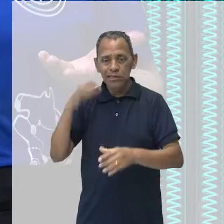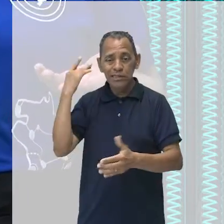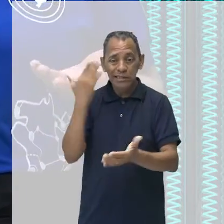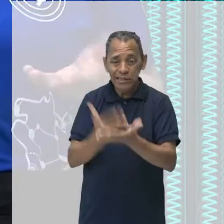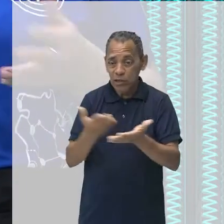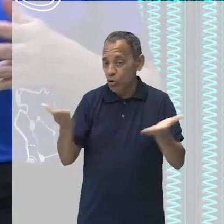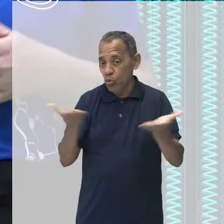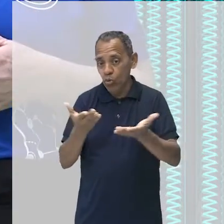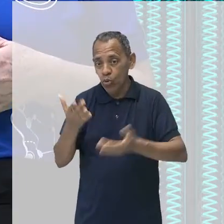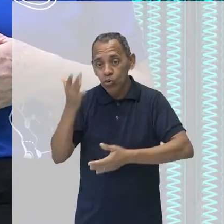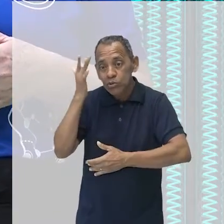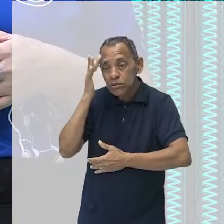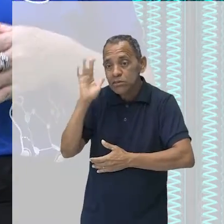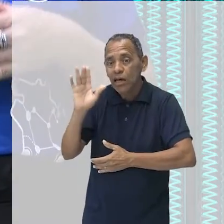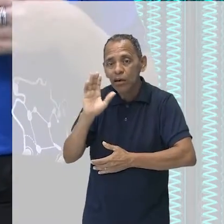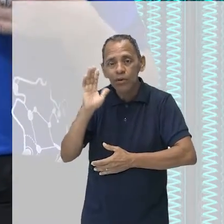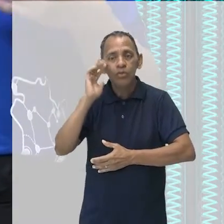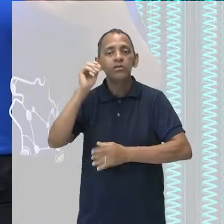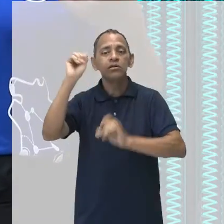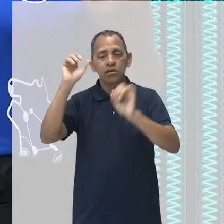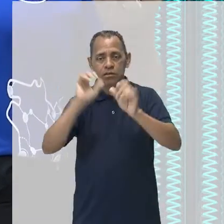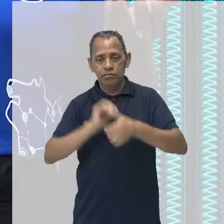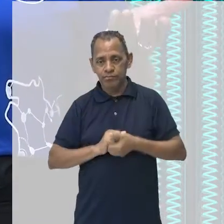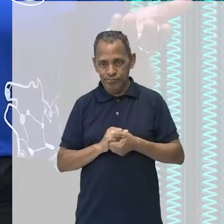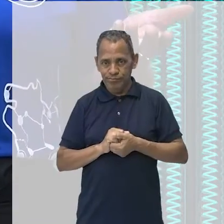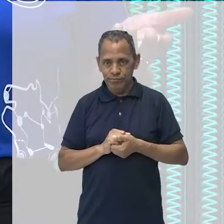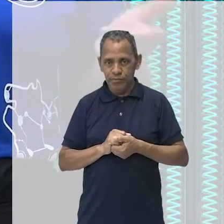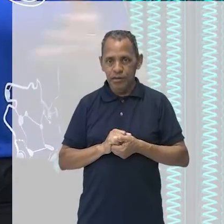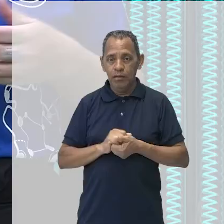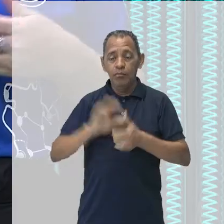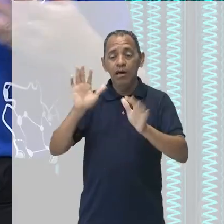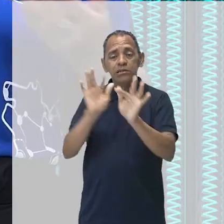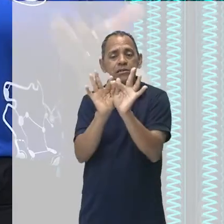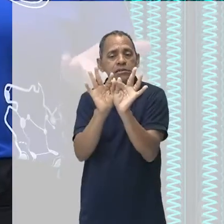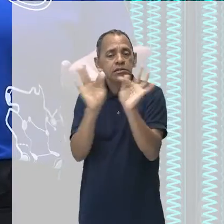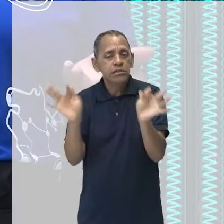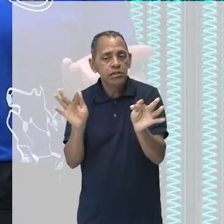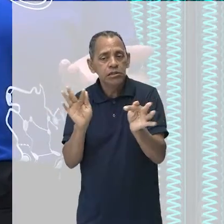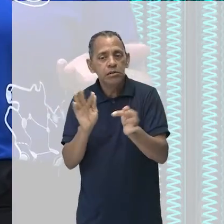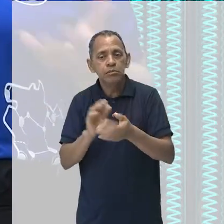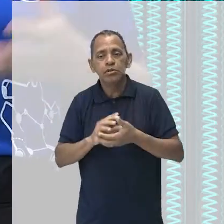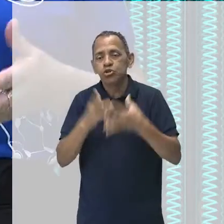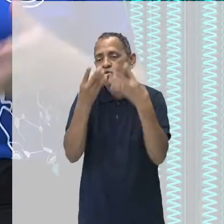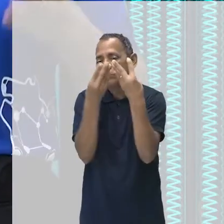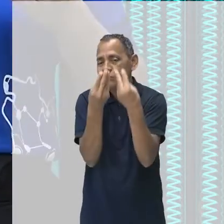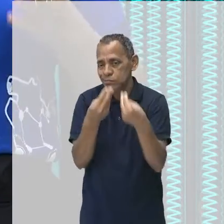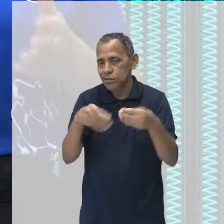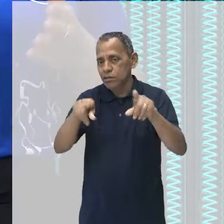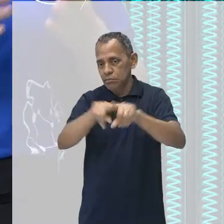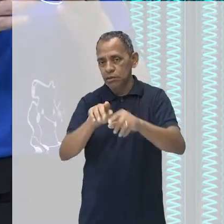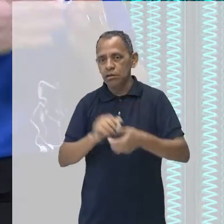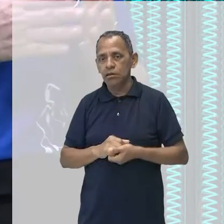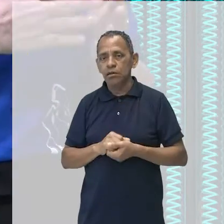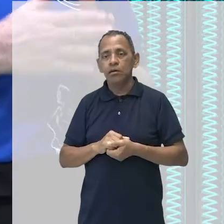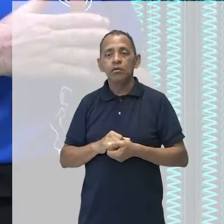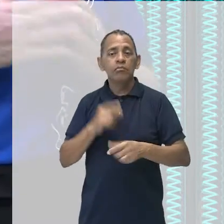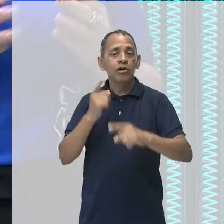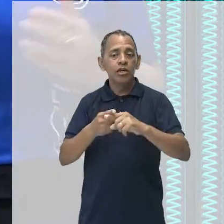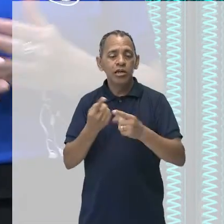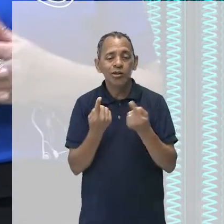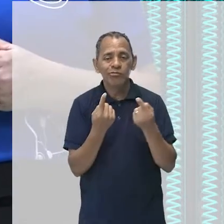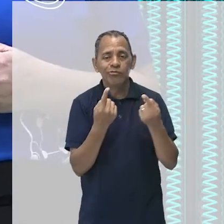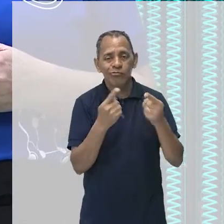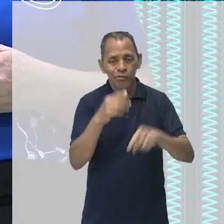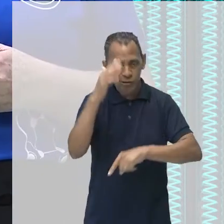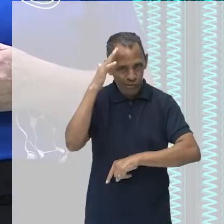sabe o que aconteceu, ou sabem, mas simplesmente não deixaram de existir, porque eram contra o que